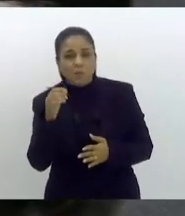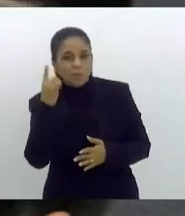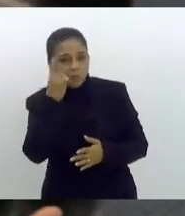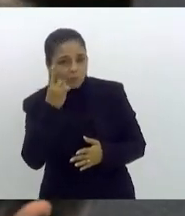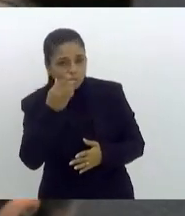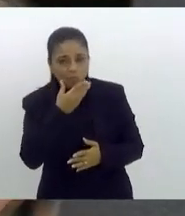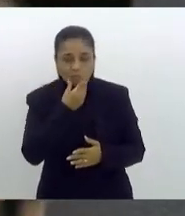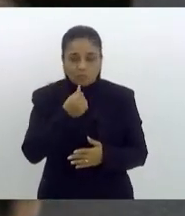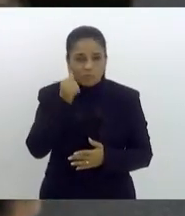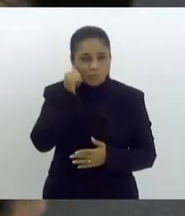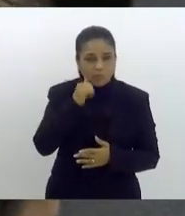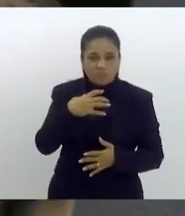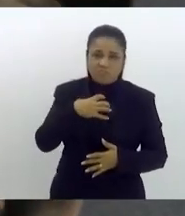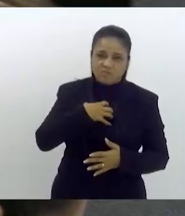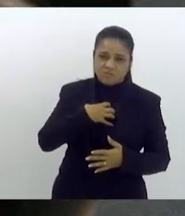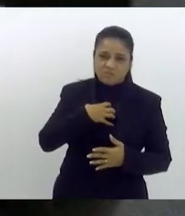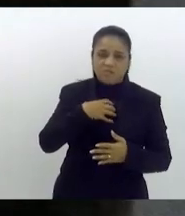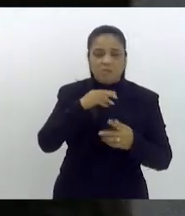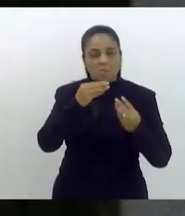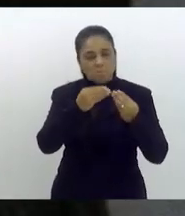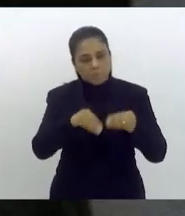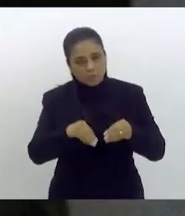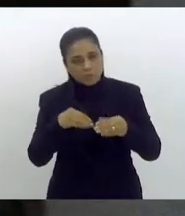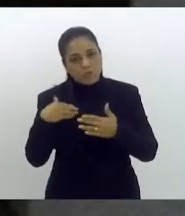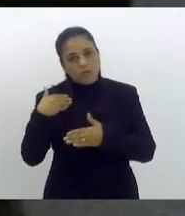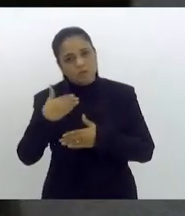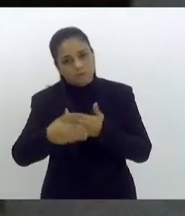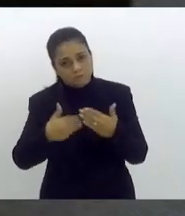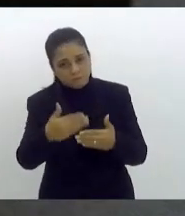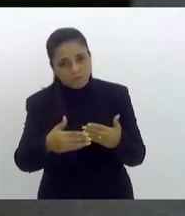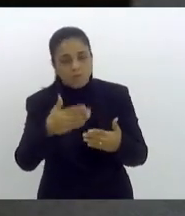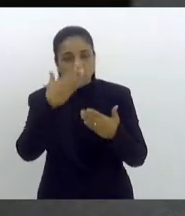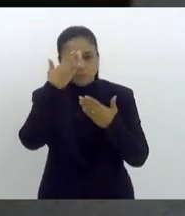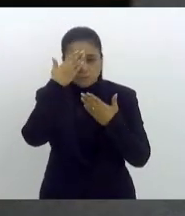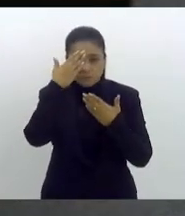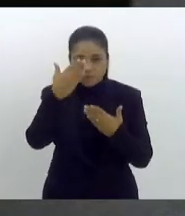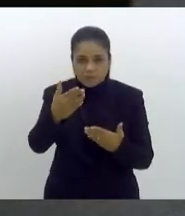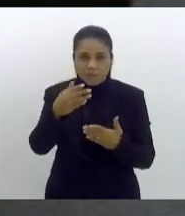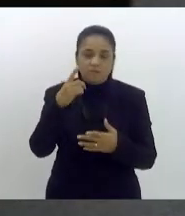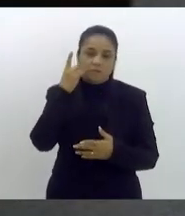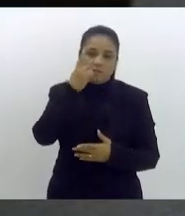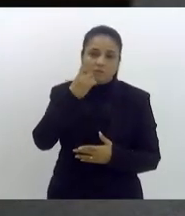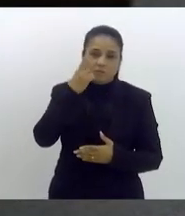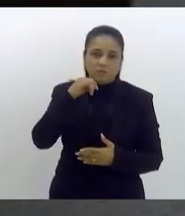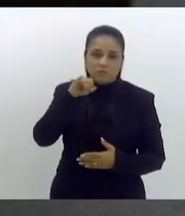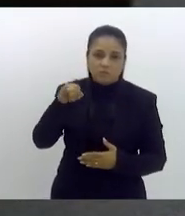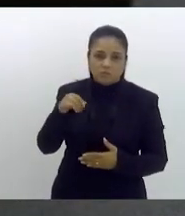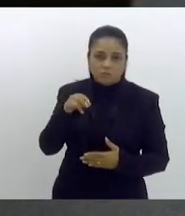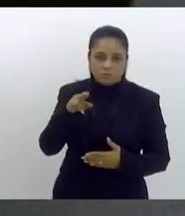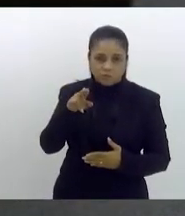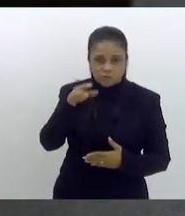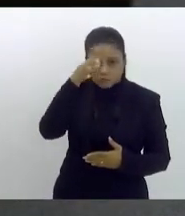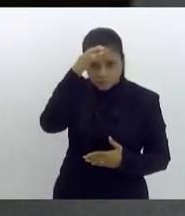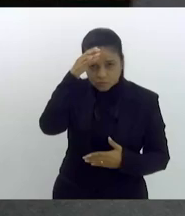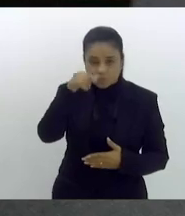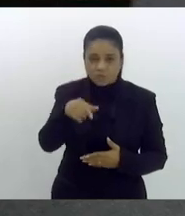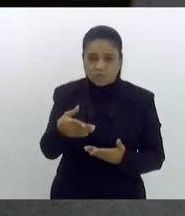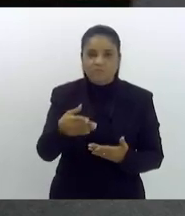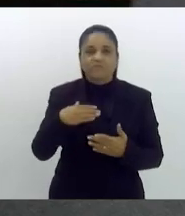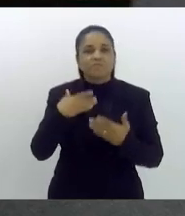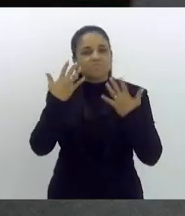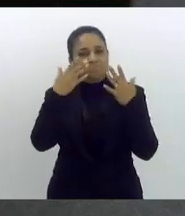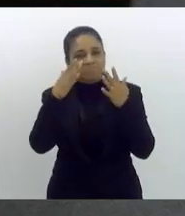se sinta prejudicado no processo então muito obrigada deputada tia Ju e parabéns deputada Lucinha